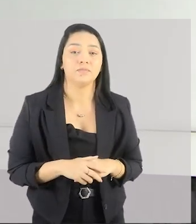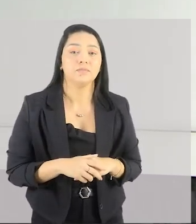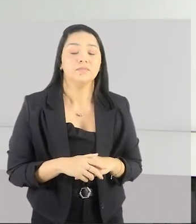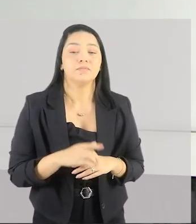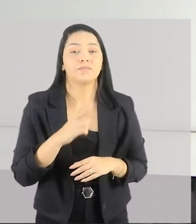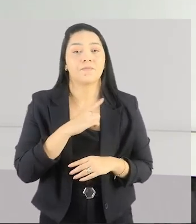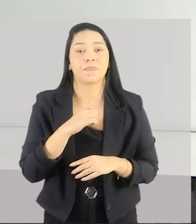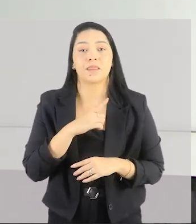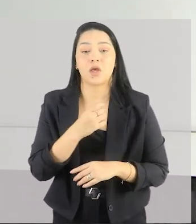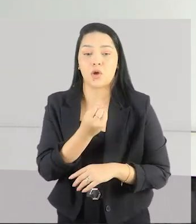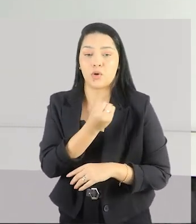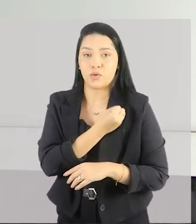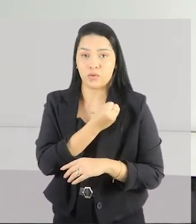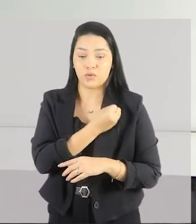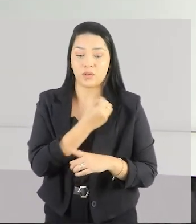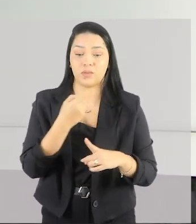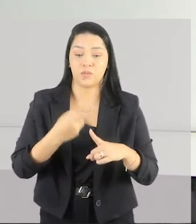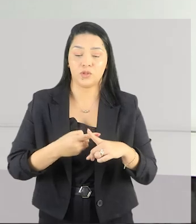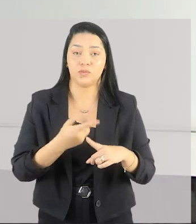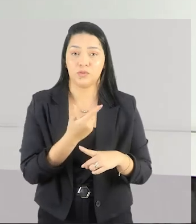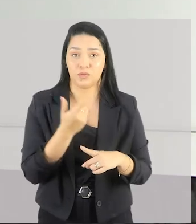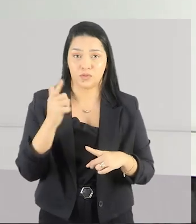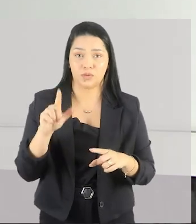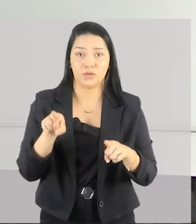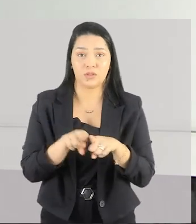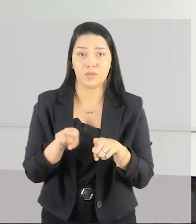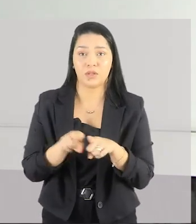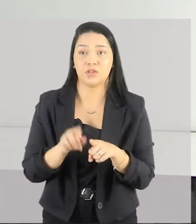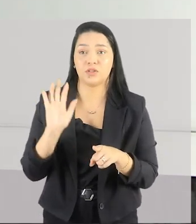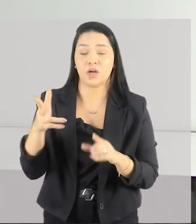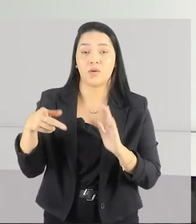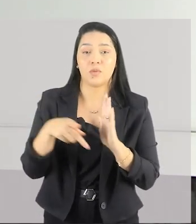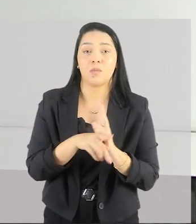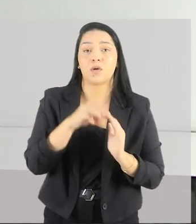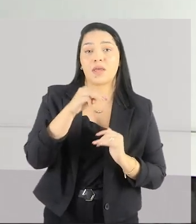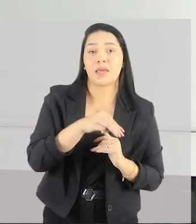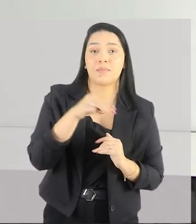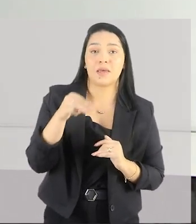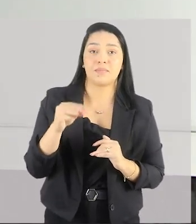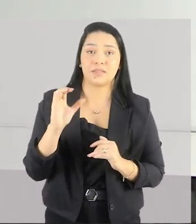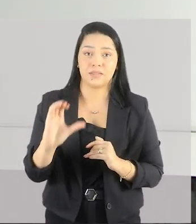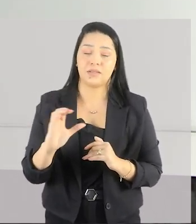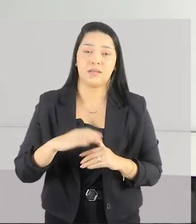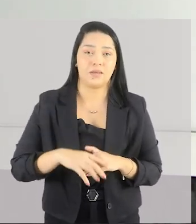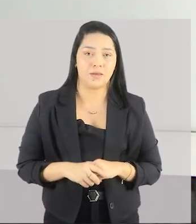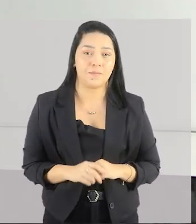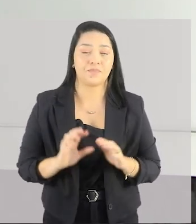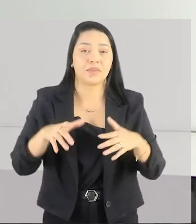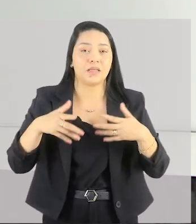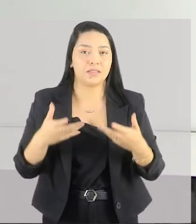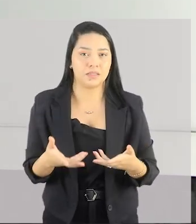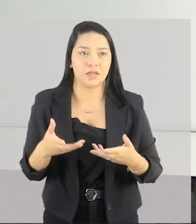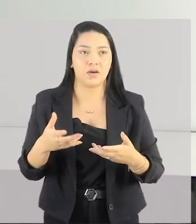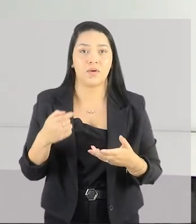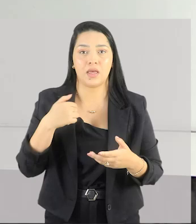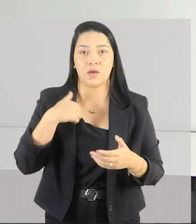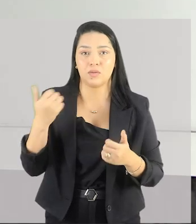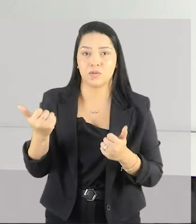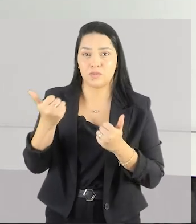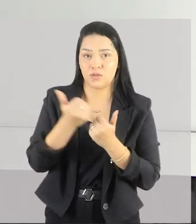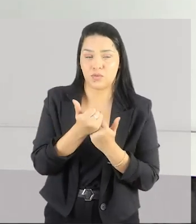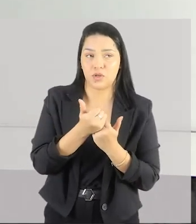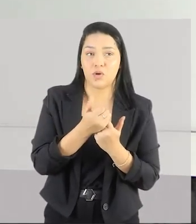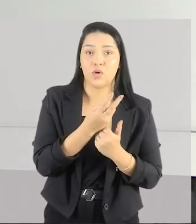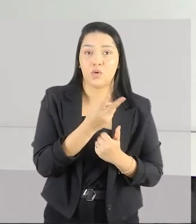tenho um número e ele é múltiplo dos demais, ele já é o próprio MMC, tá ok? Então aqui, ó, vou substituir